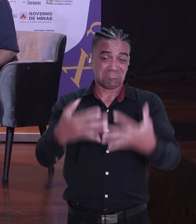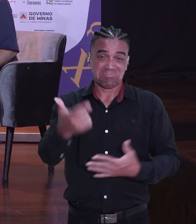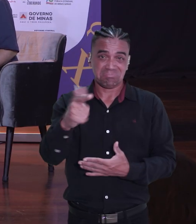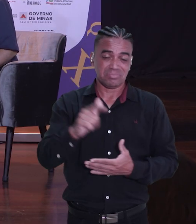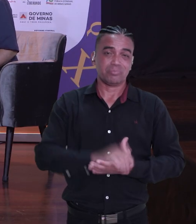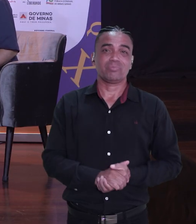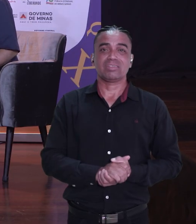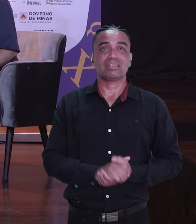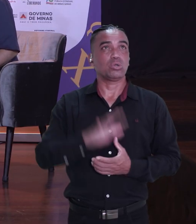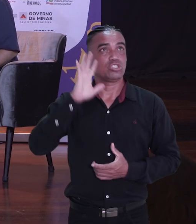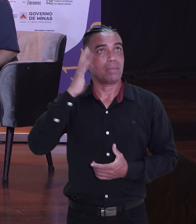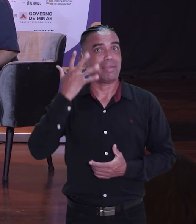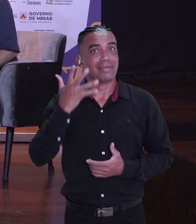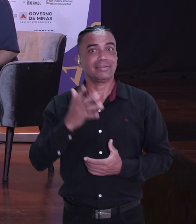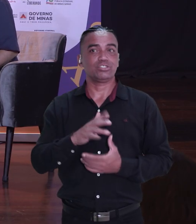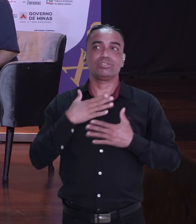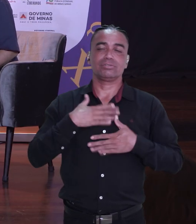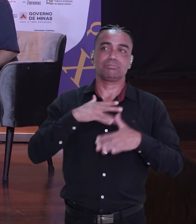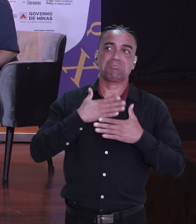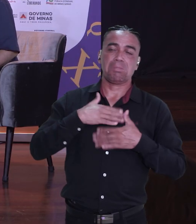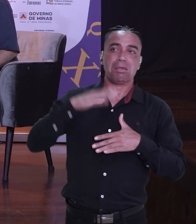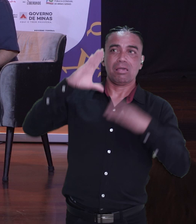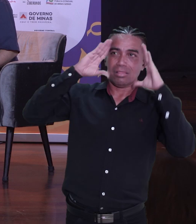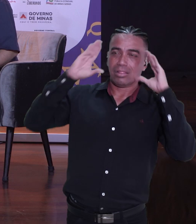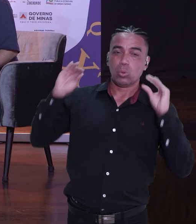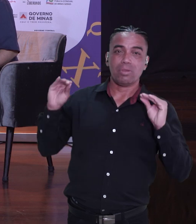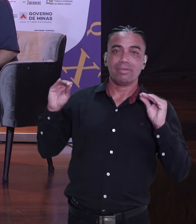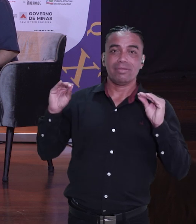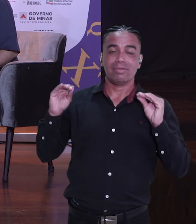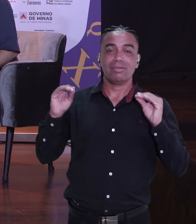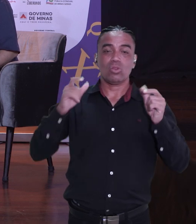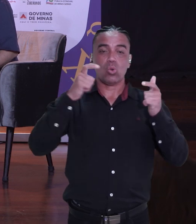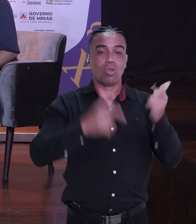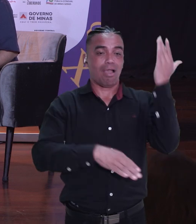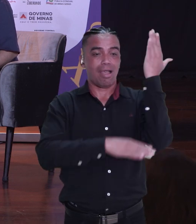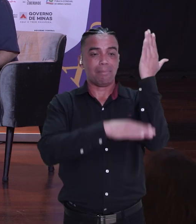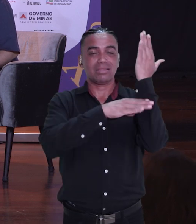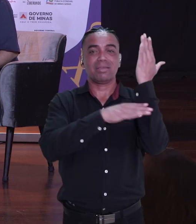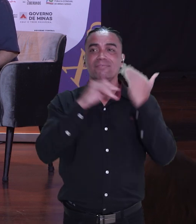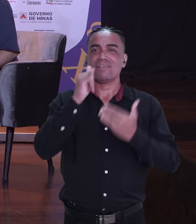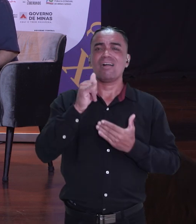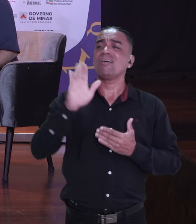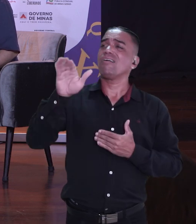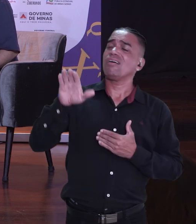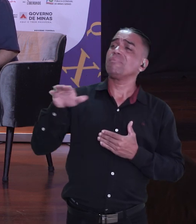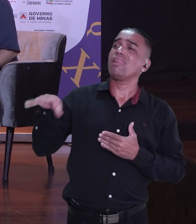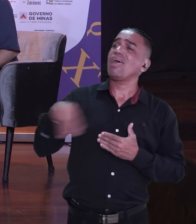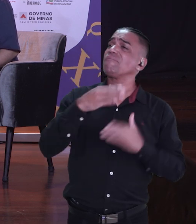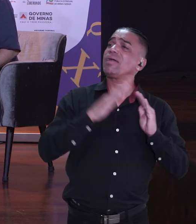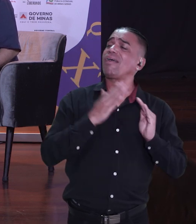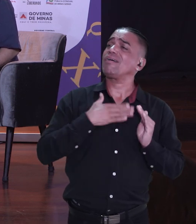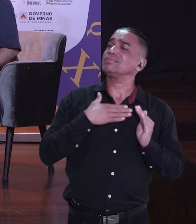assim, meio inexplicáveis, né? Começa, de repente, está lá tranquilamente instalada no seu próprio apartamento e começa a dizer